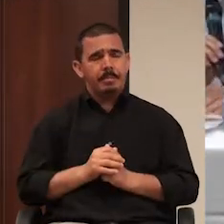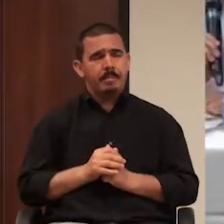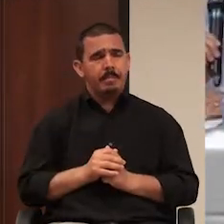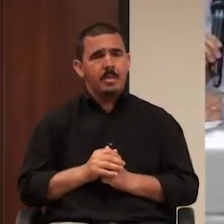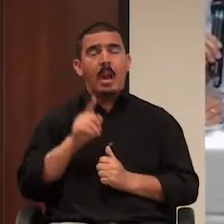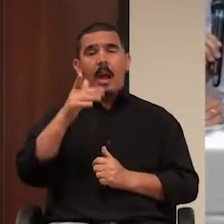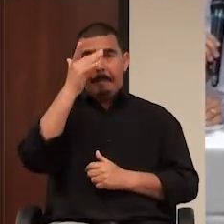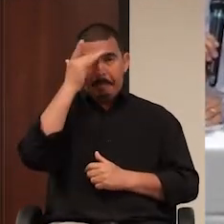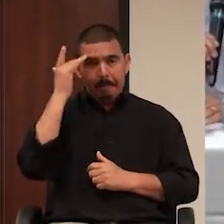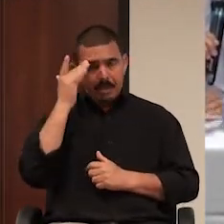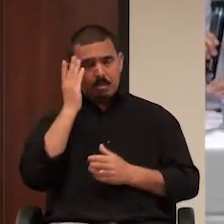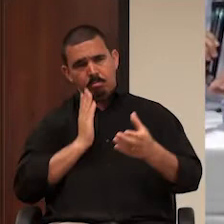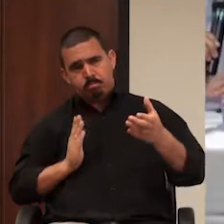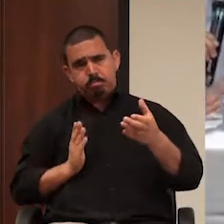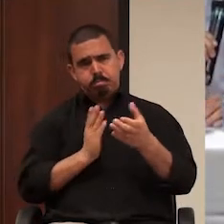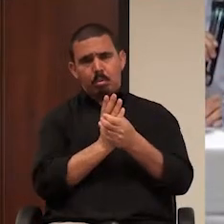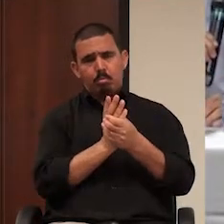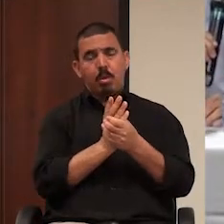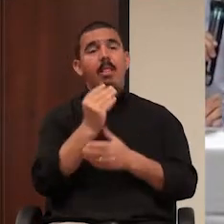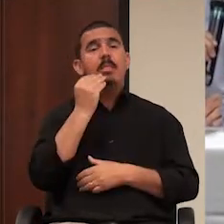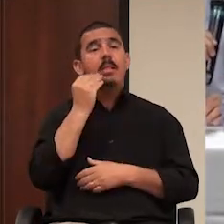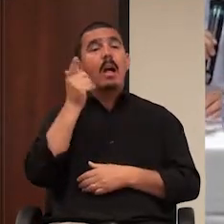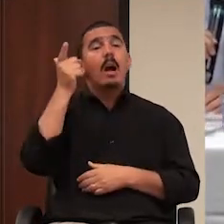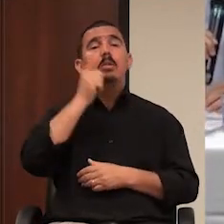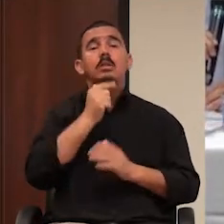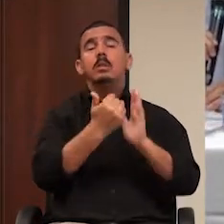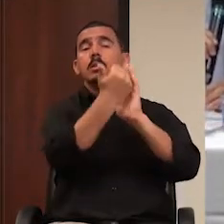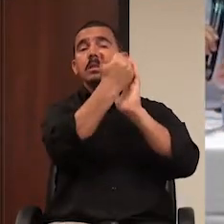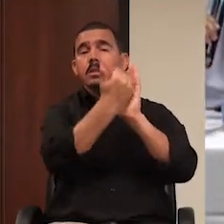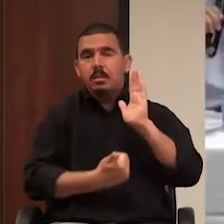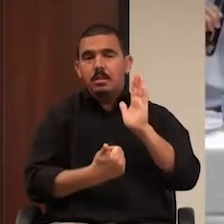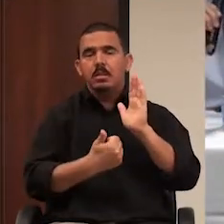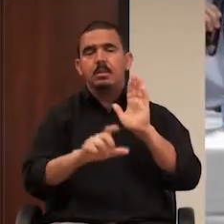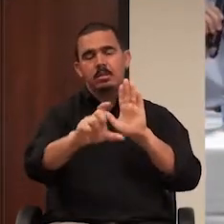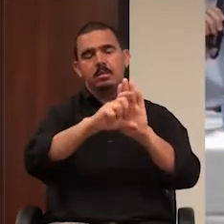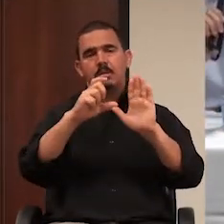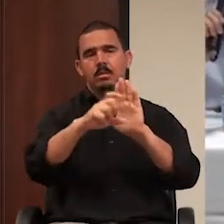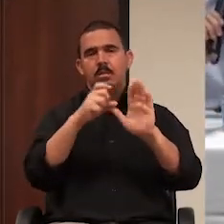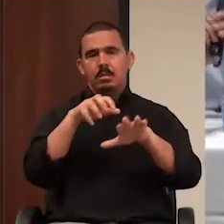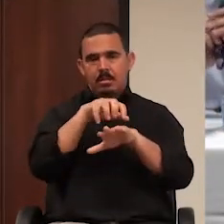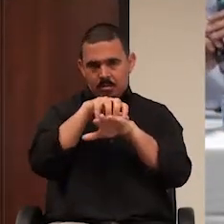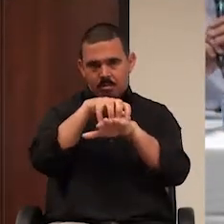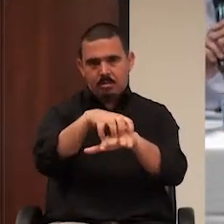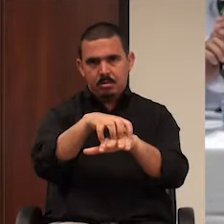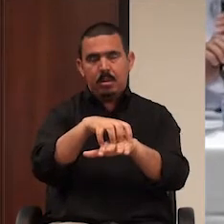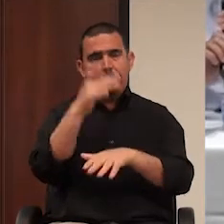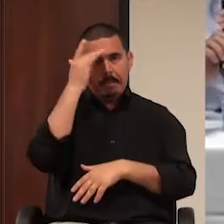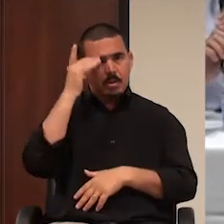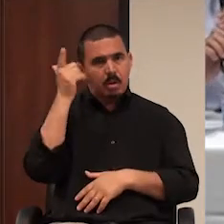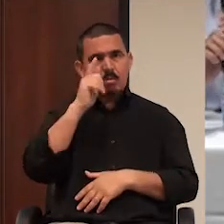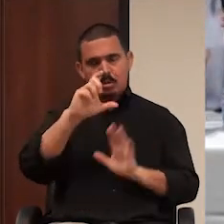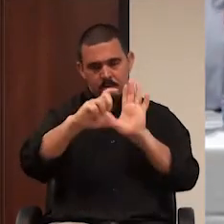A pessoa entrou com uma ação, né, para conseguir a isenção da tarifa no transporte público e a concessão daquele bilhete bom,